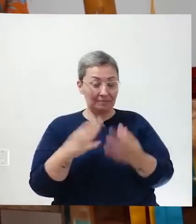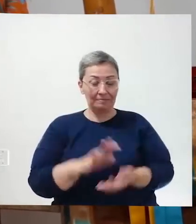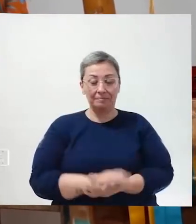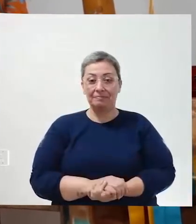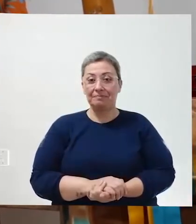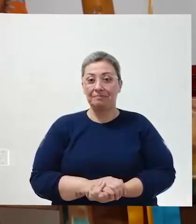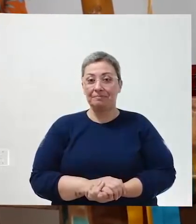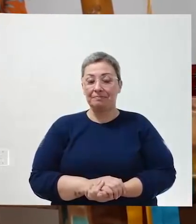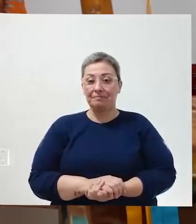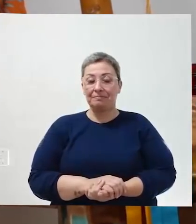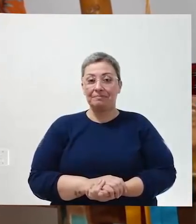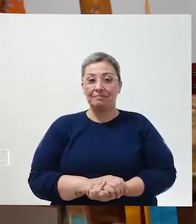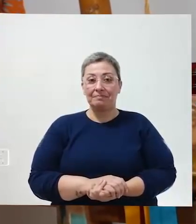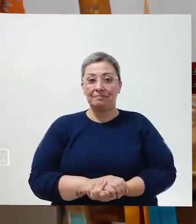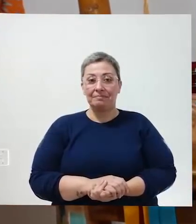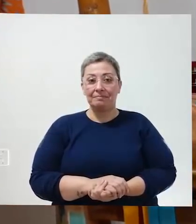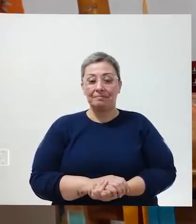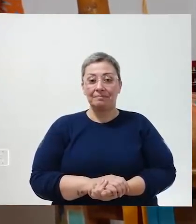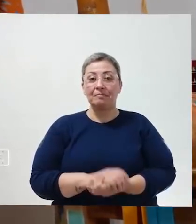Atenção!